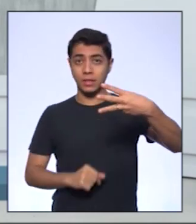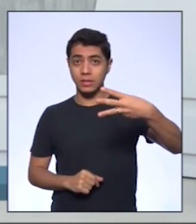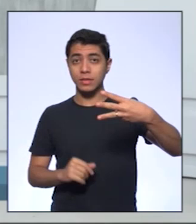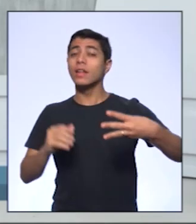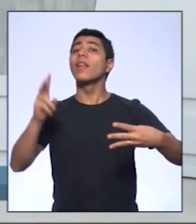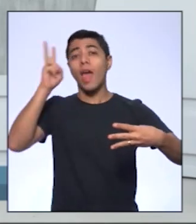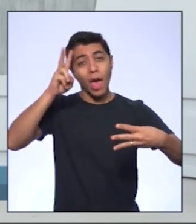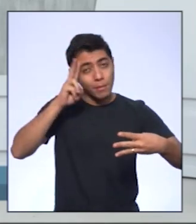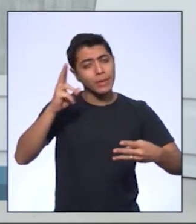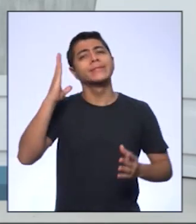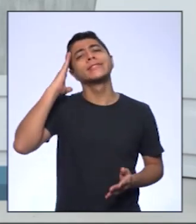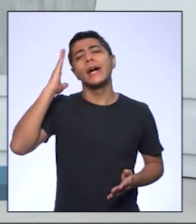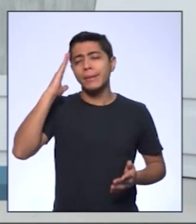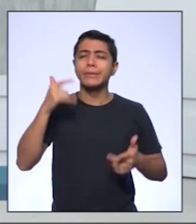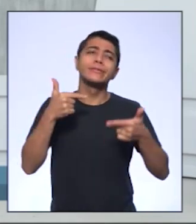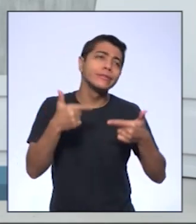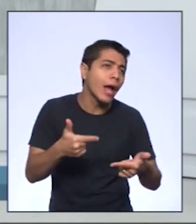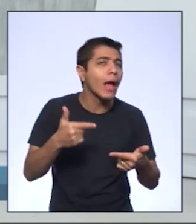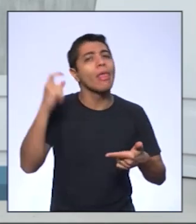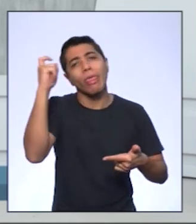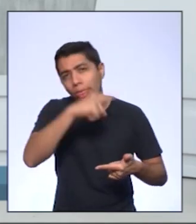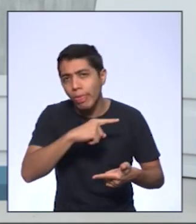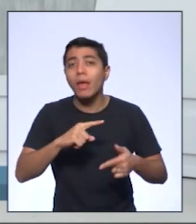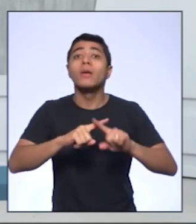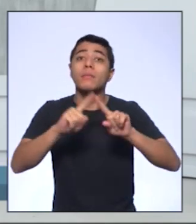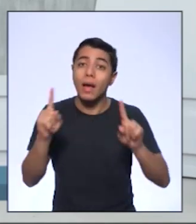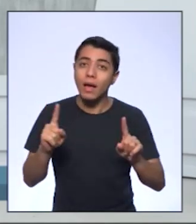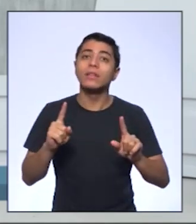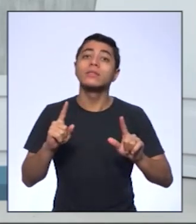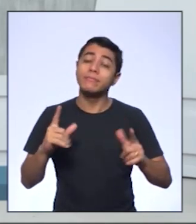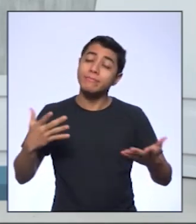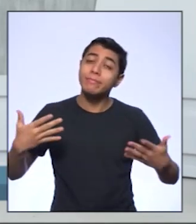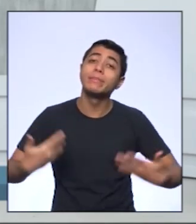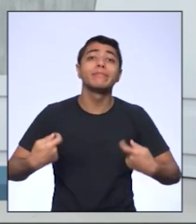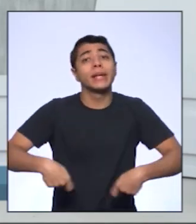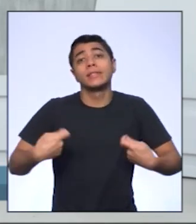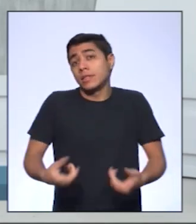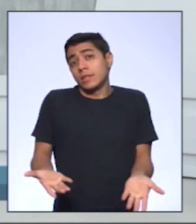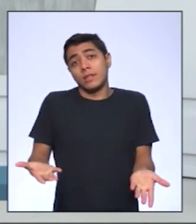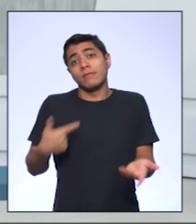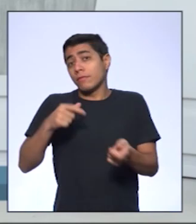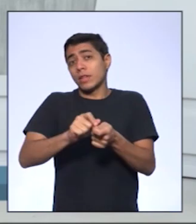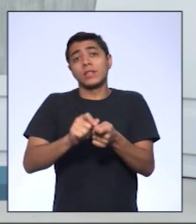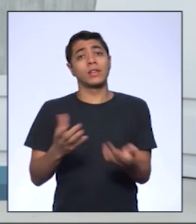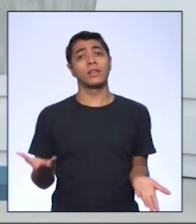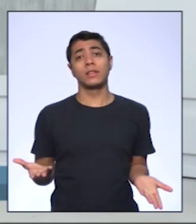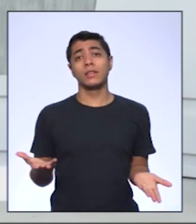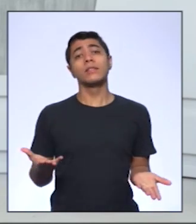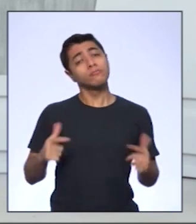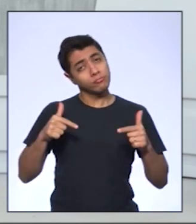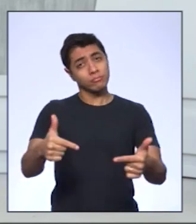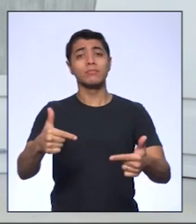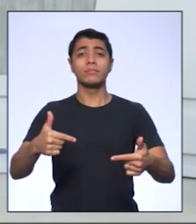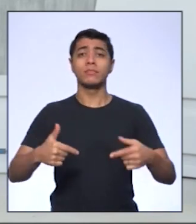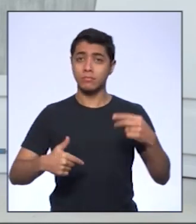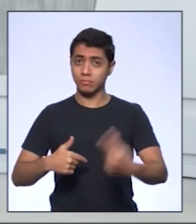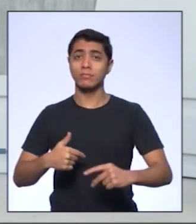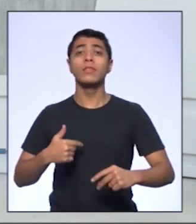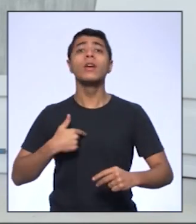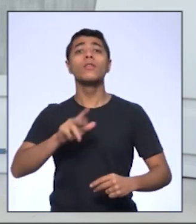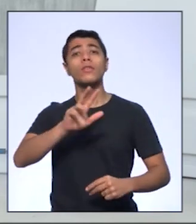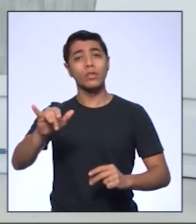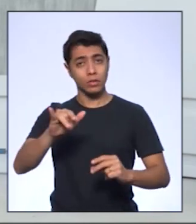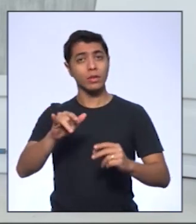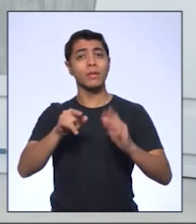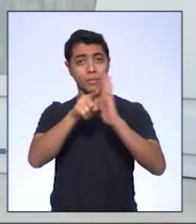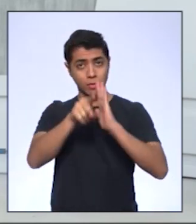esquema, chatinha, trabalheira, papapá. Mas nós temos que fazer o quê? Né? Nós faz. Então, eu te falo sobre essas questões